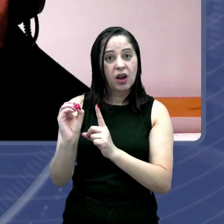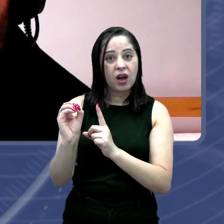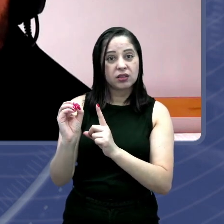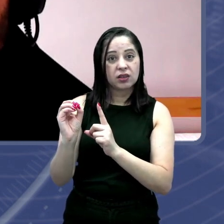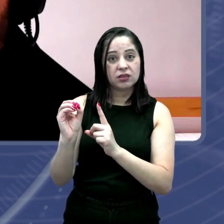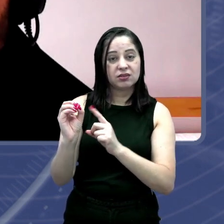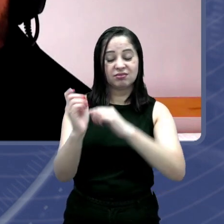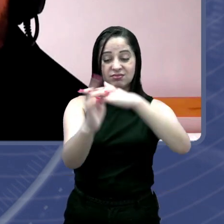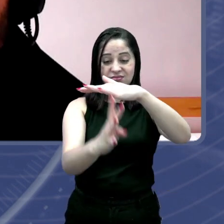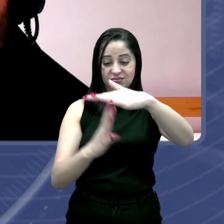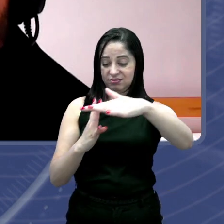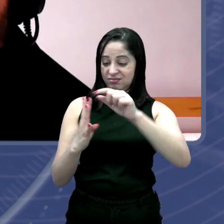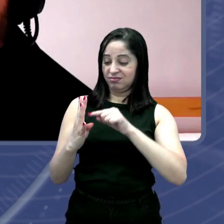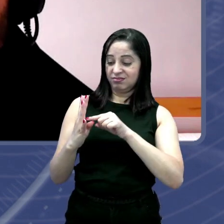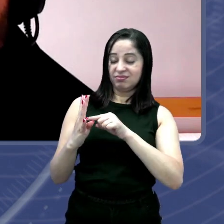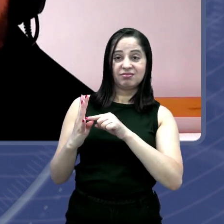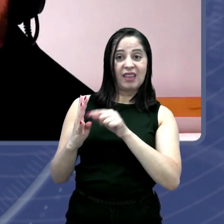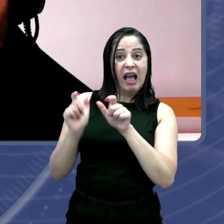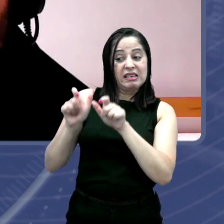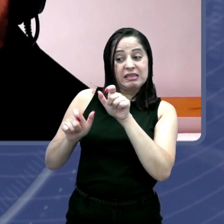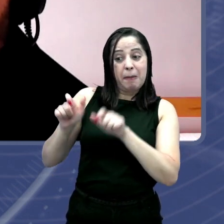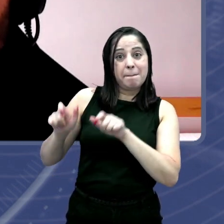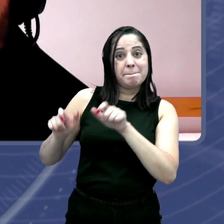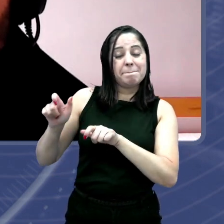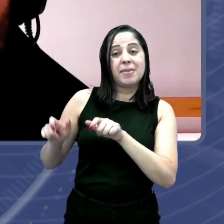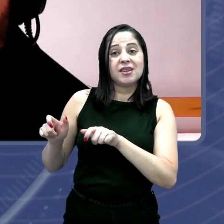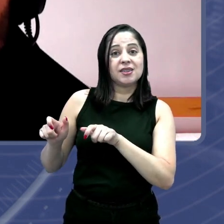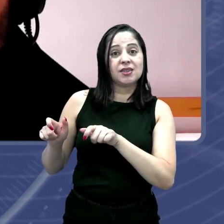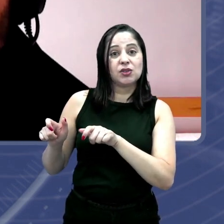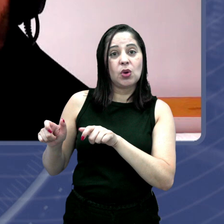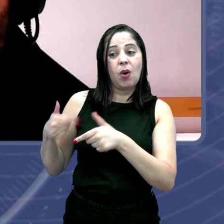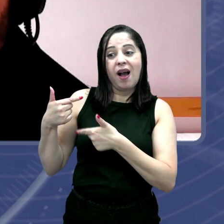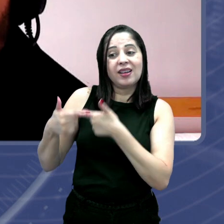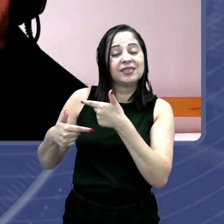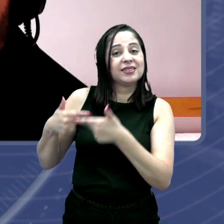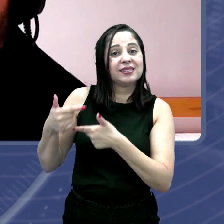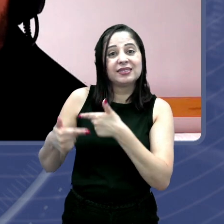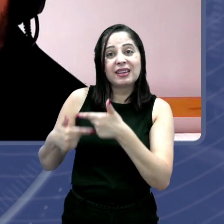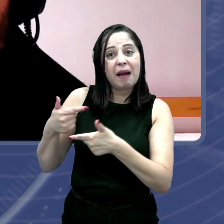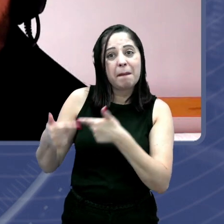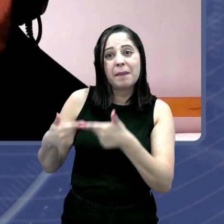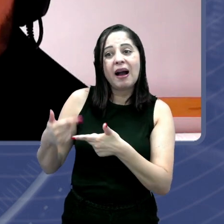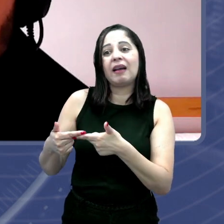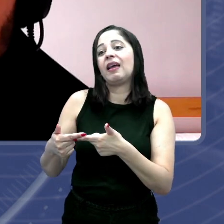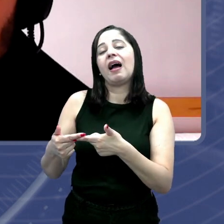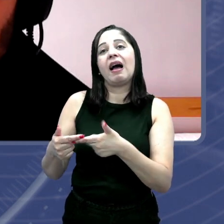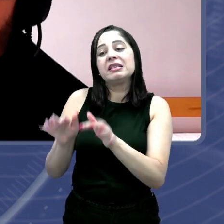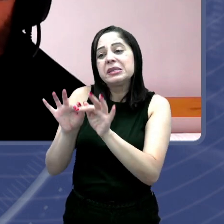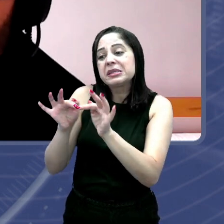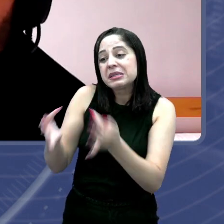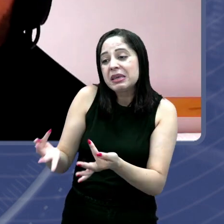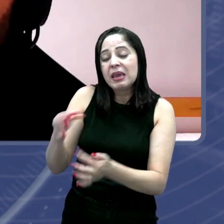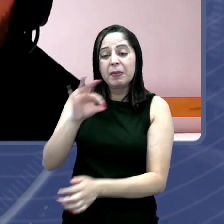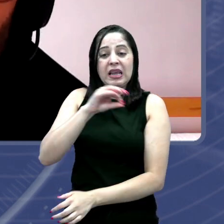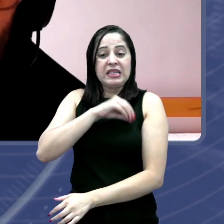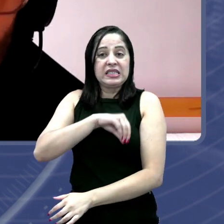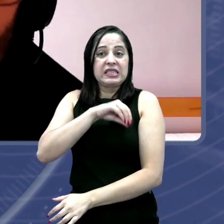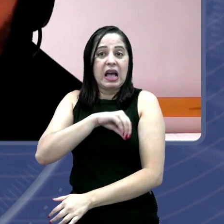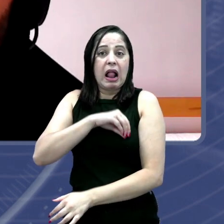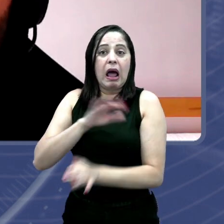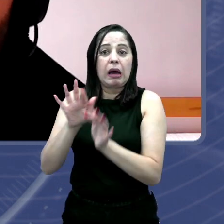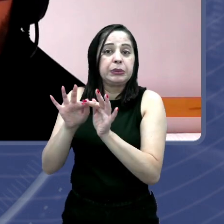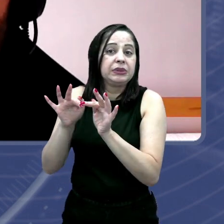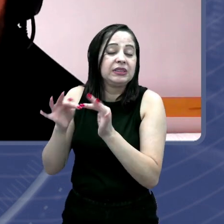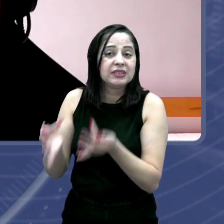essa pessoa acaba, né, procurando muitas vezes outros tipos de emprego, né, vivendo de